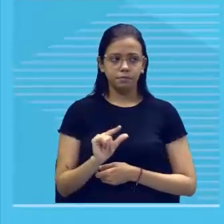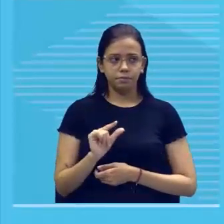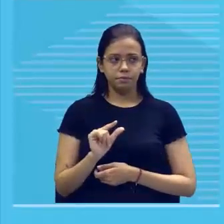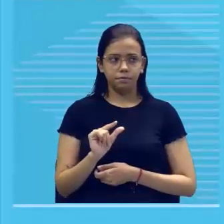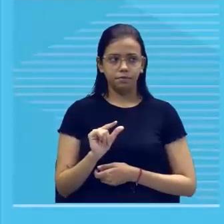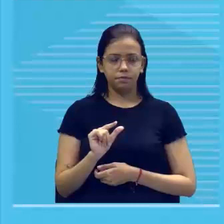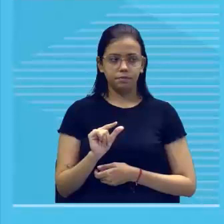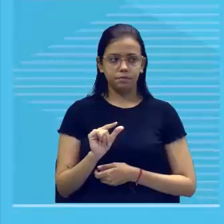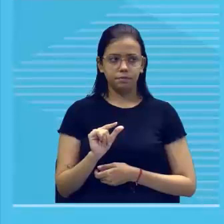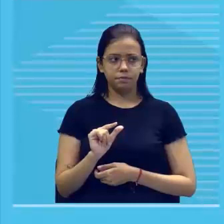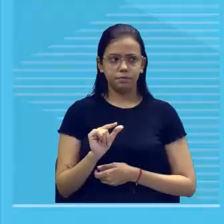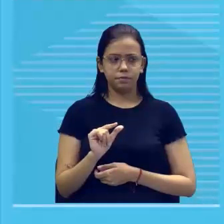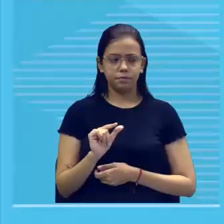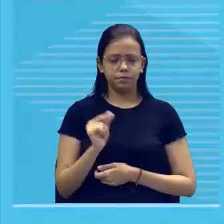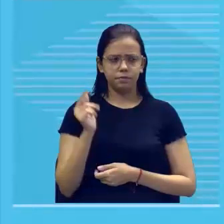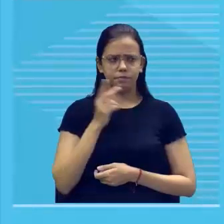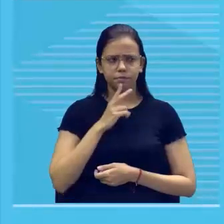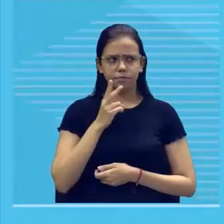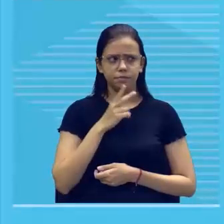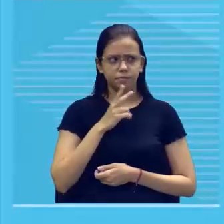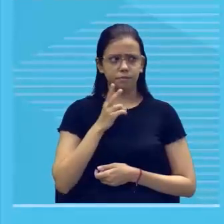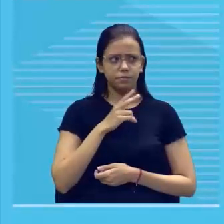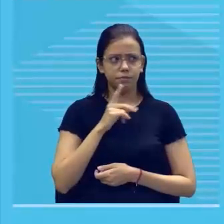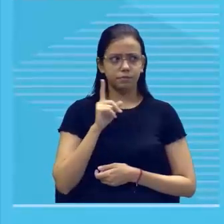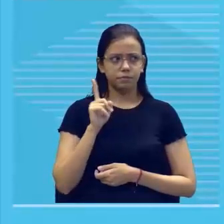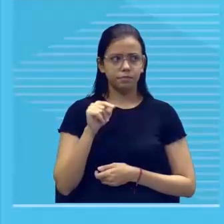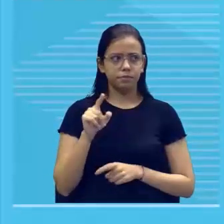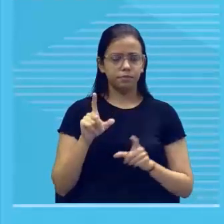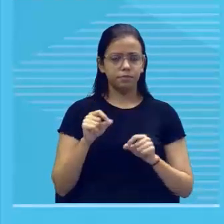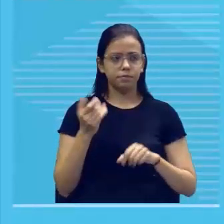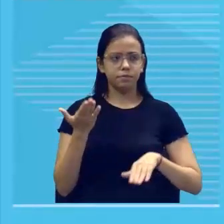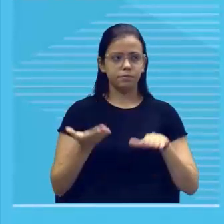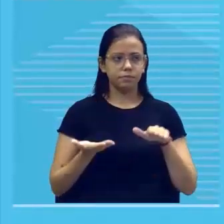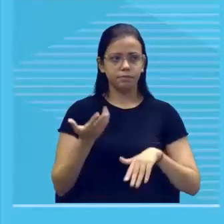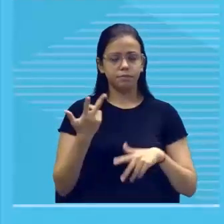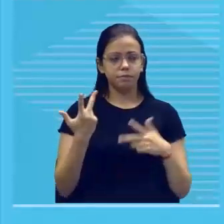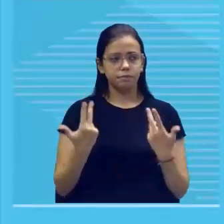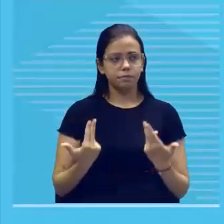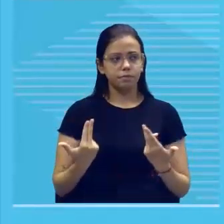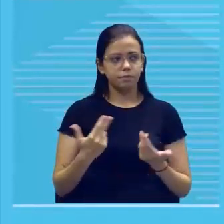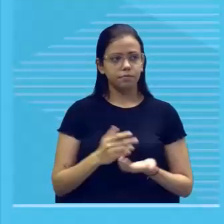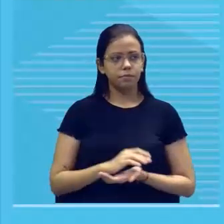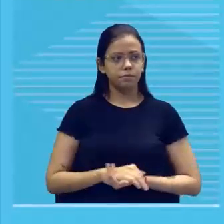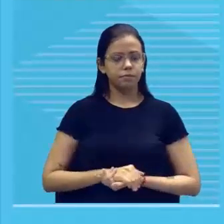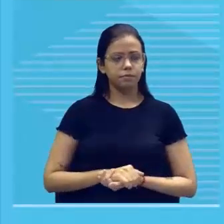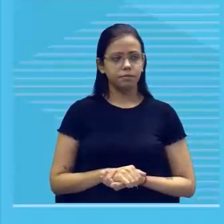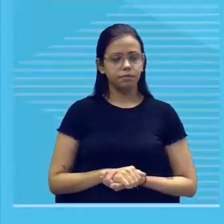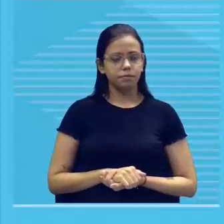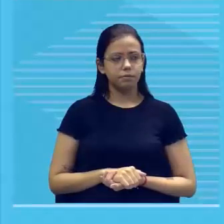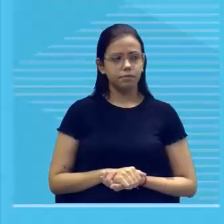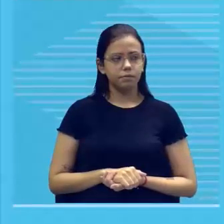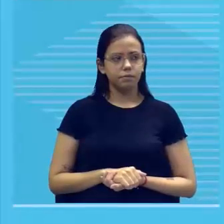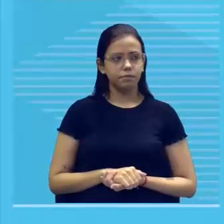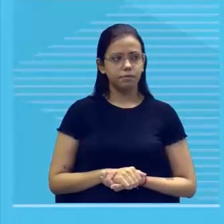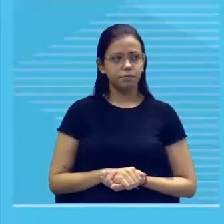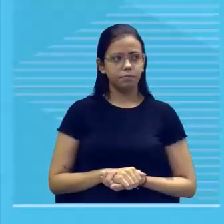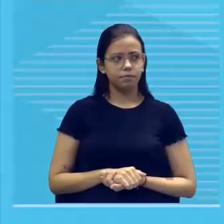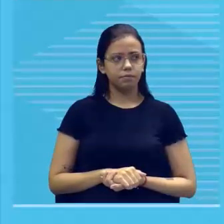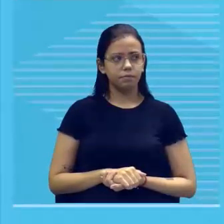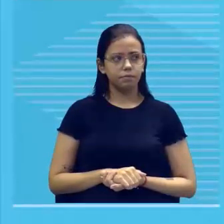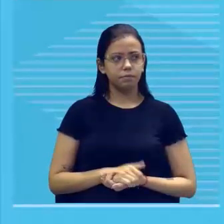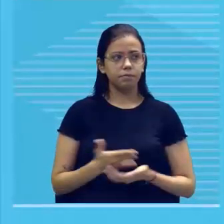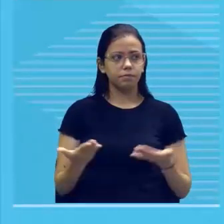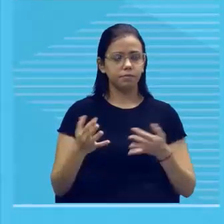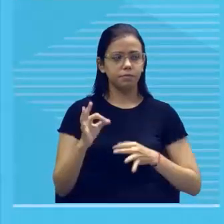a minha velocidade nela são o que são inversamente proporcionais né aí aqui a gente